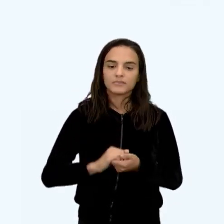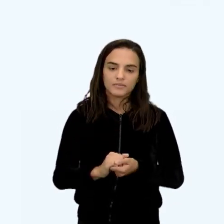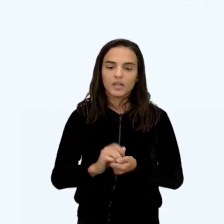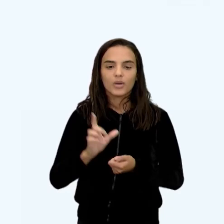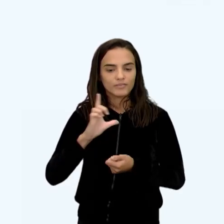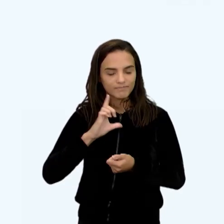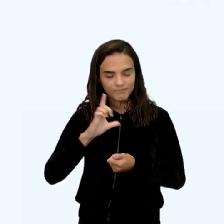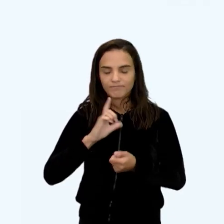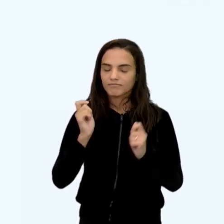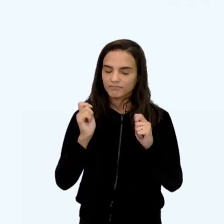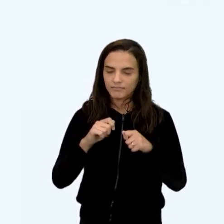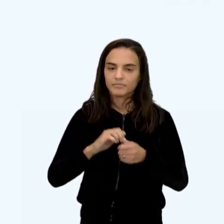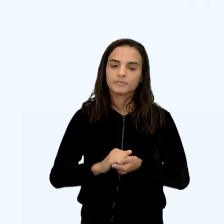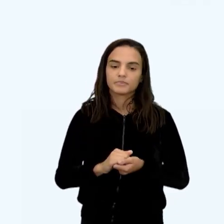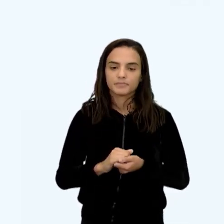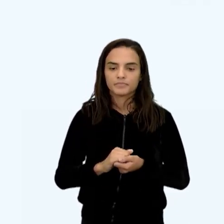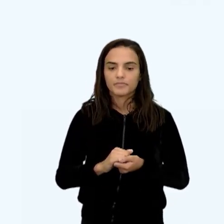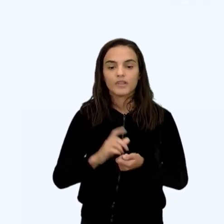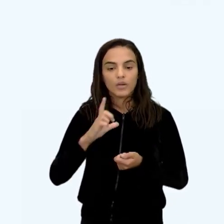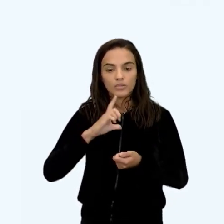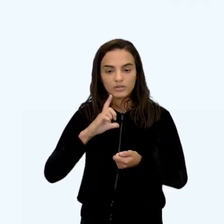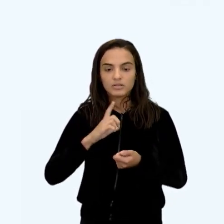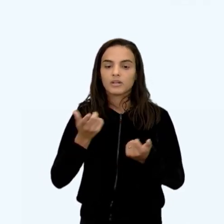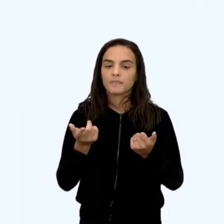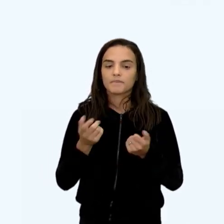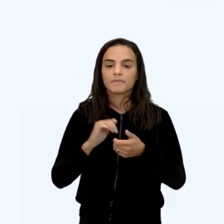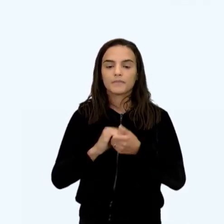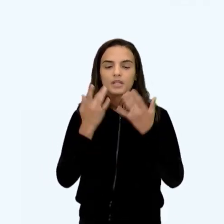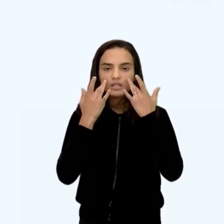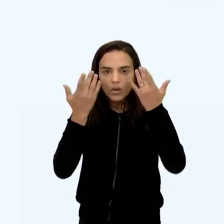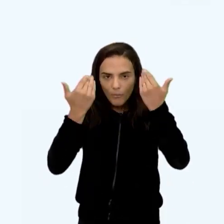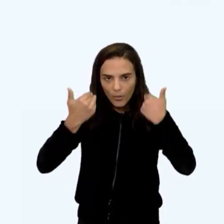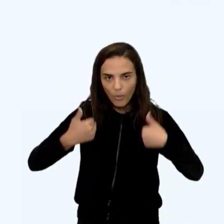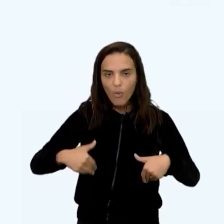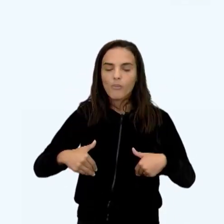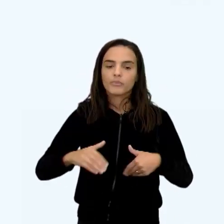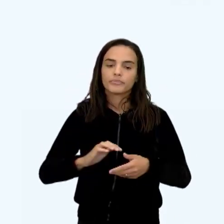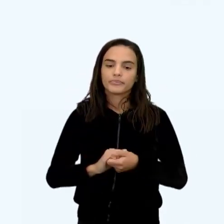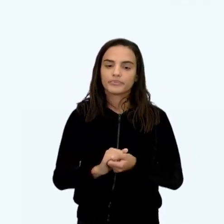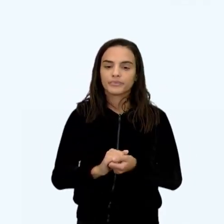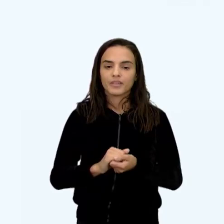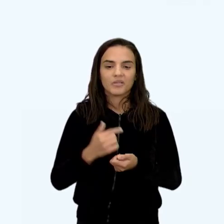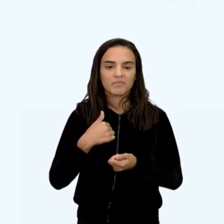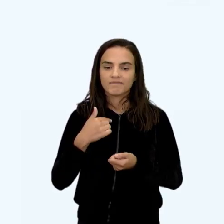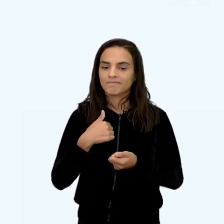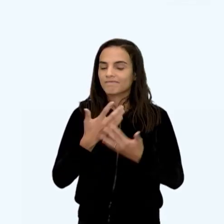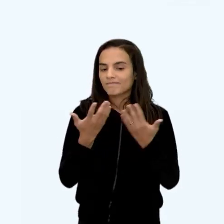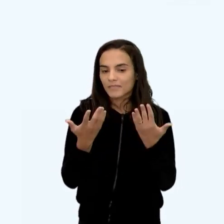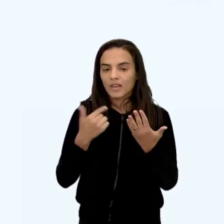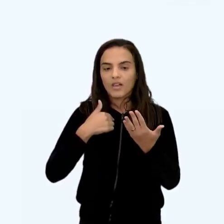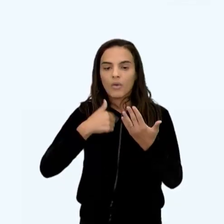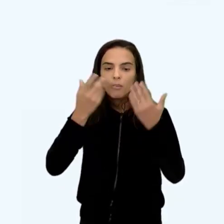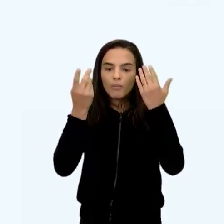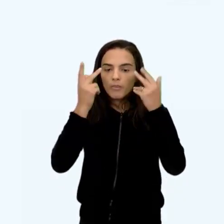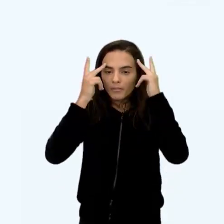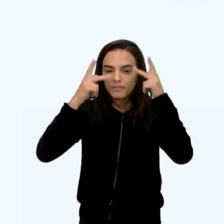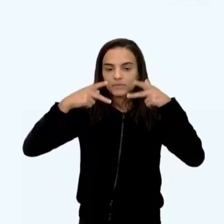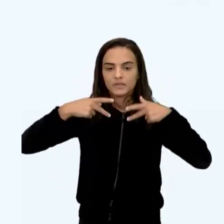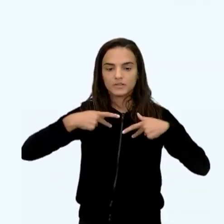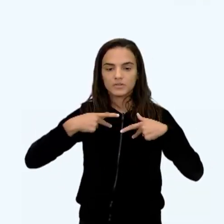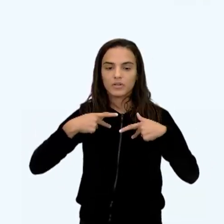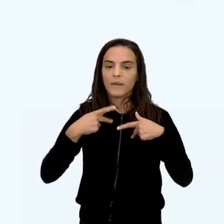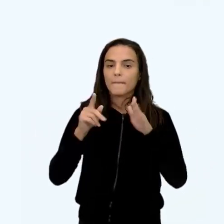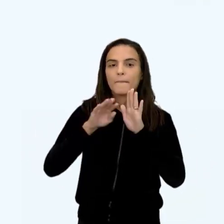vem. É assim que está presente no meu corpo. E não é por isso que eu sou uma pessoa mais ou